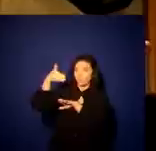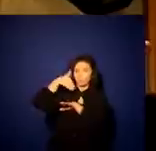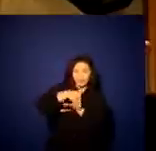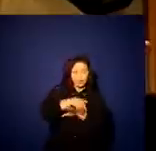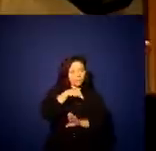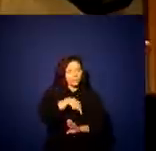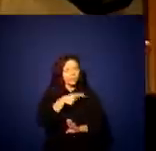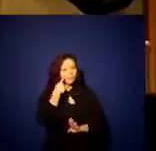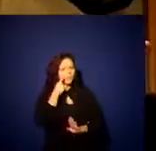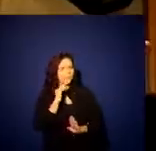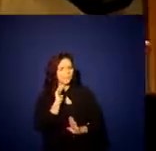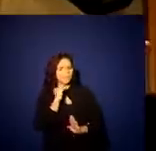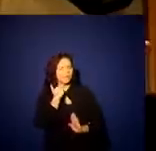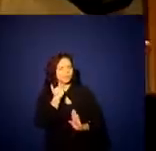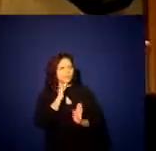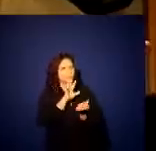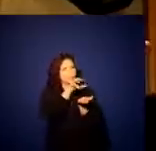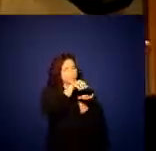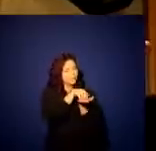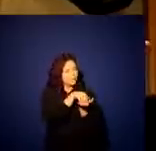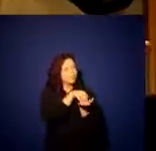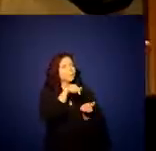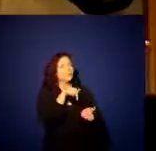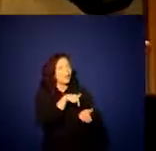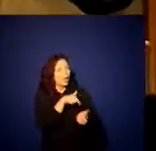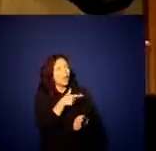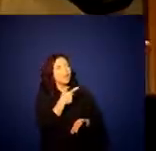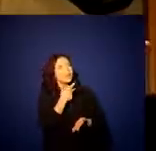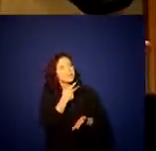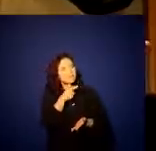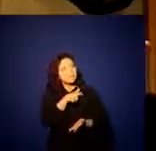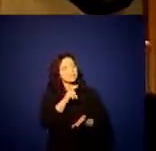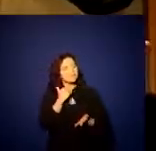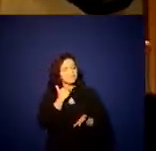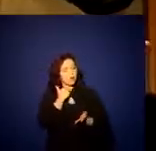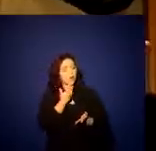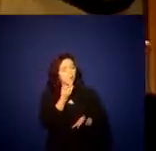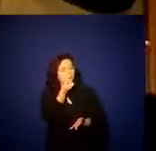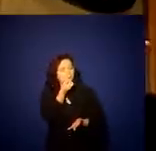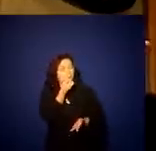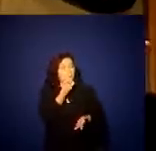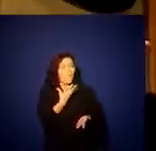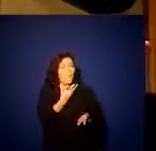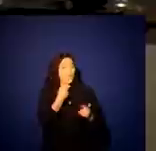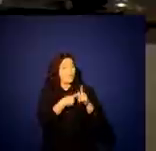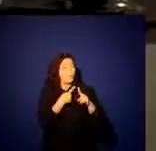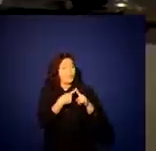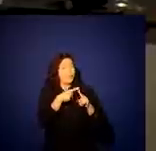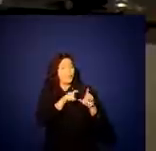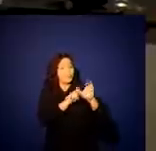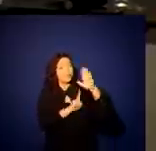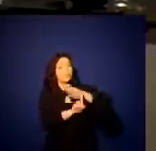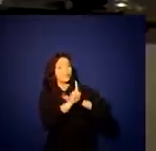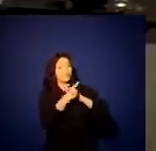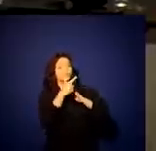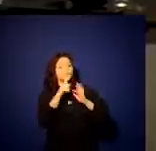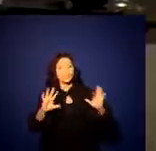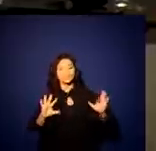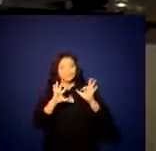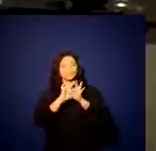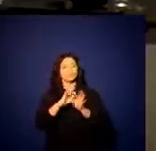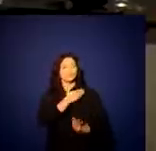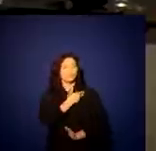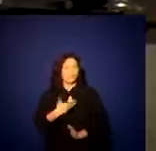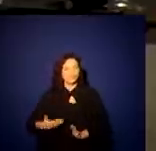do Banco Central Sem dependente e vem ele como grande goleiro assim do tipo negócio não vai sair do controle porque tem essa figura aqui institucional